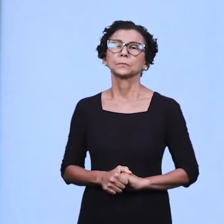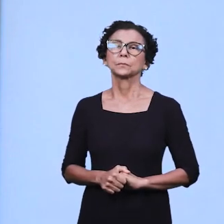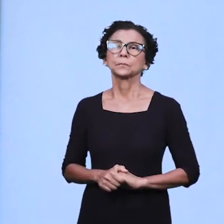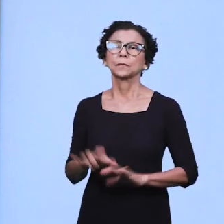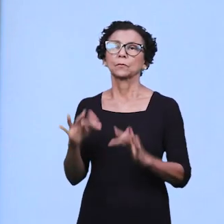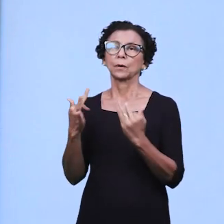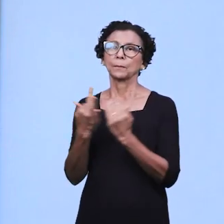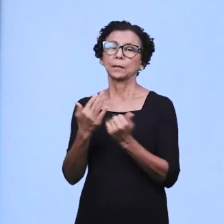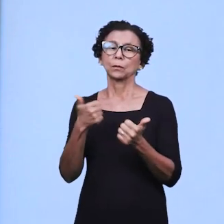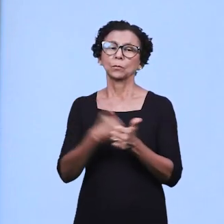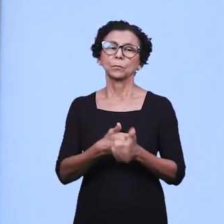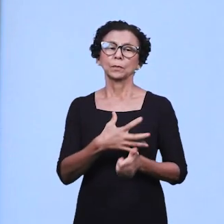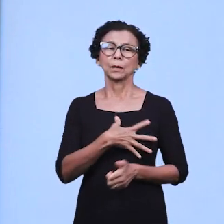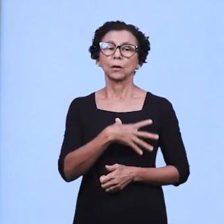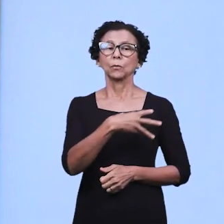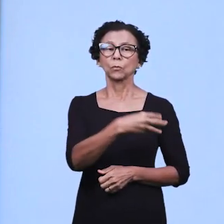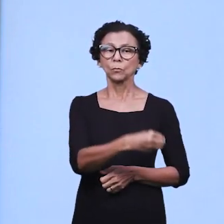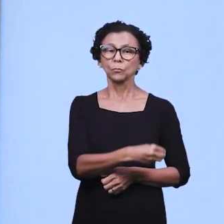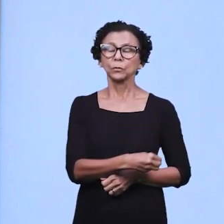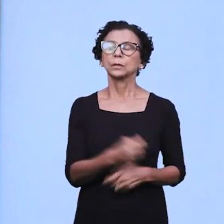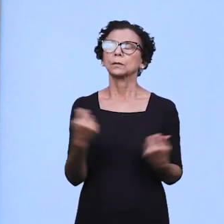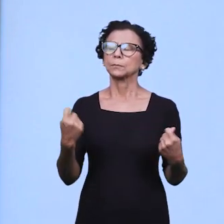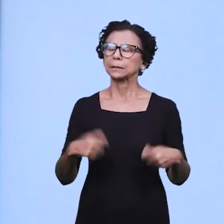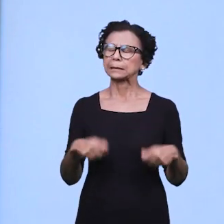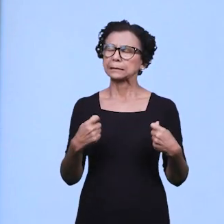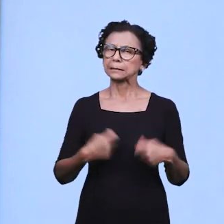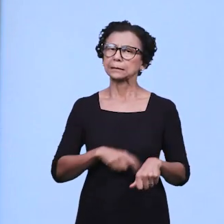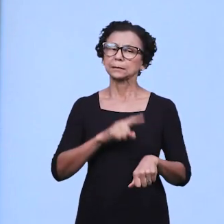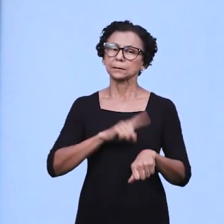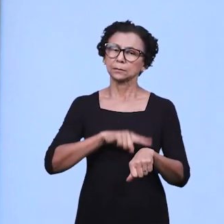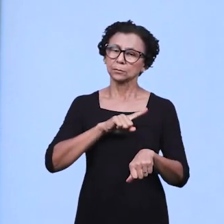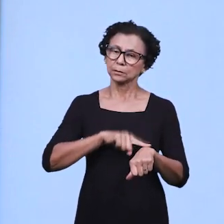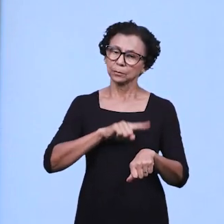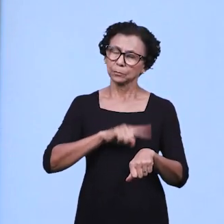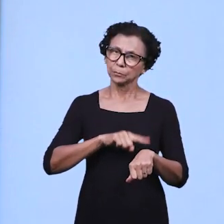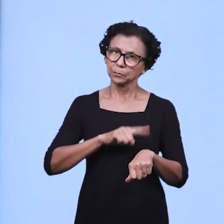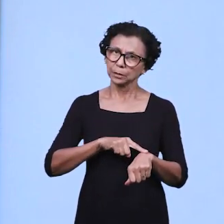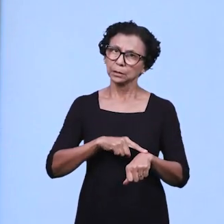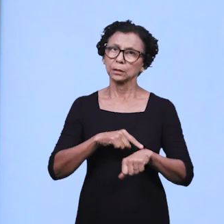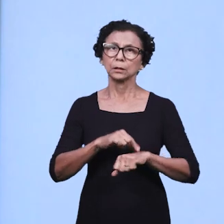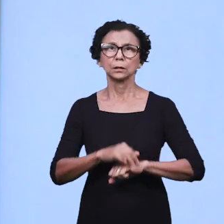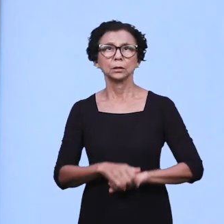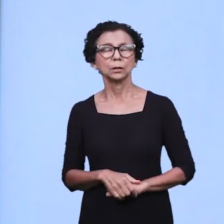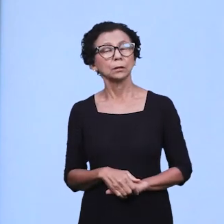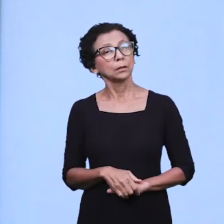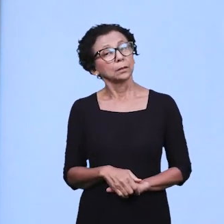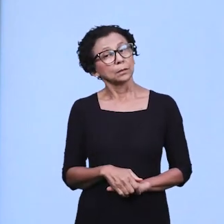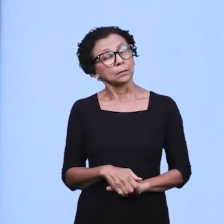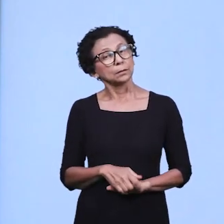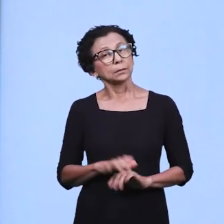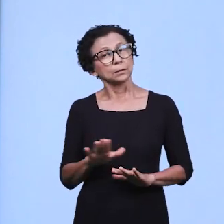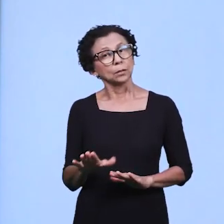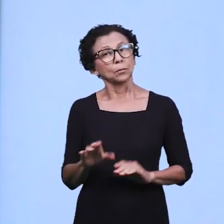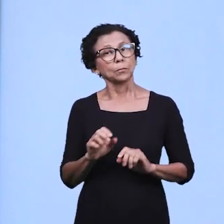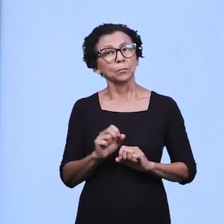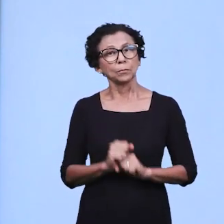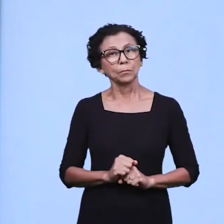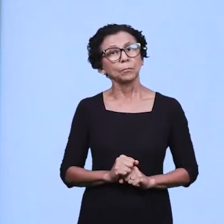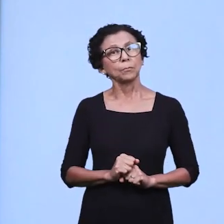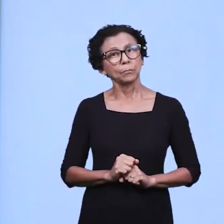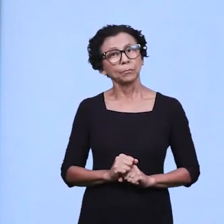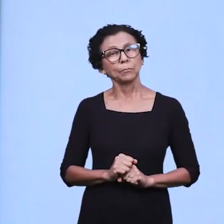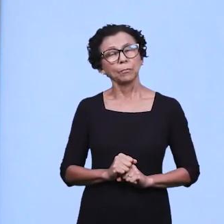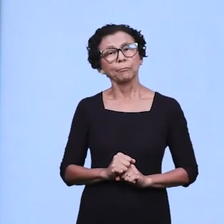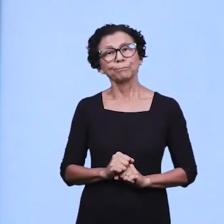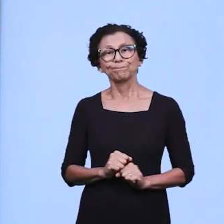Ela precisa ter tempo para isso, disponibilização para isso, porque senão alguma coisa pode interromper os projetos que nós temos